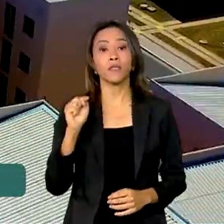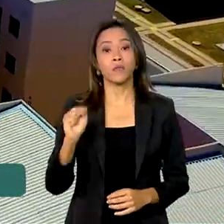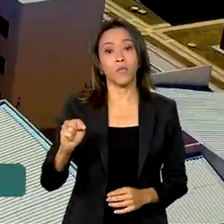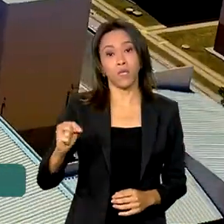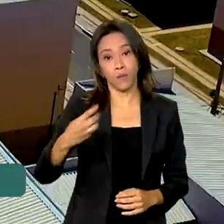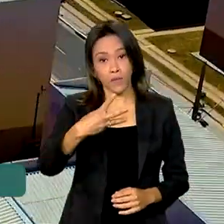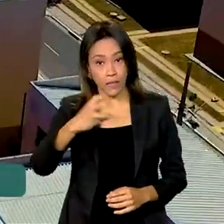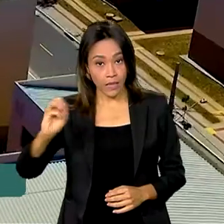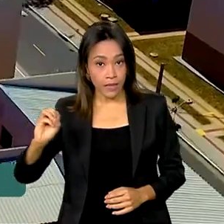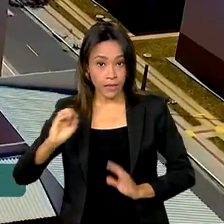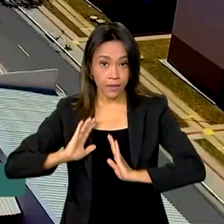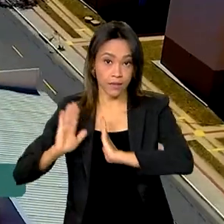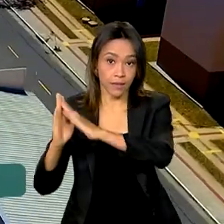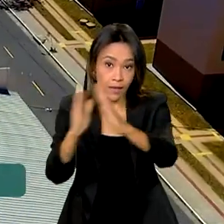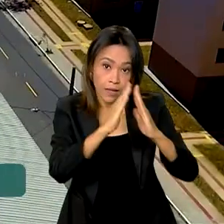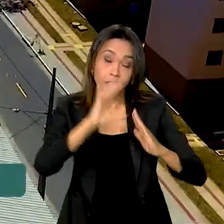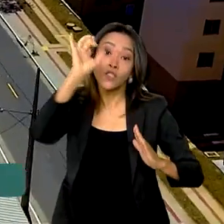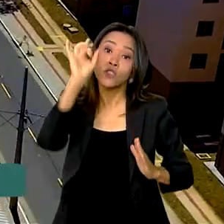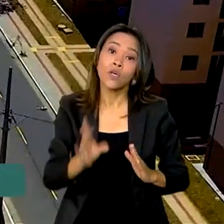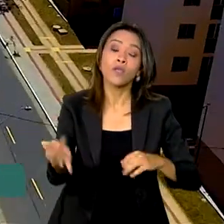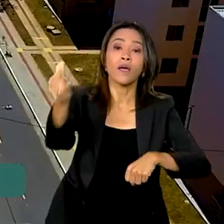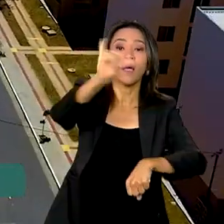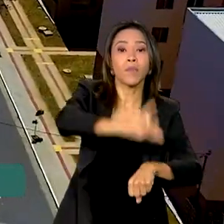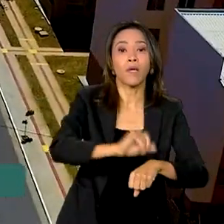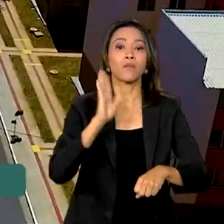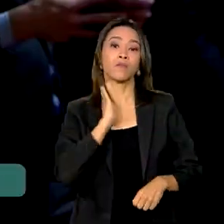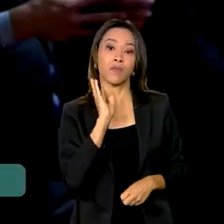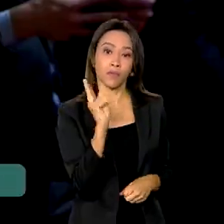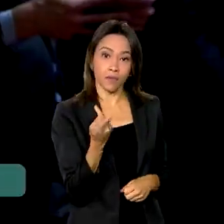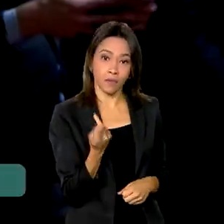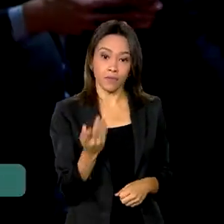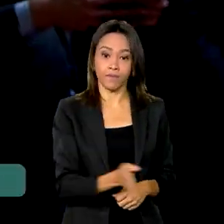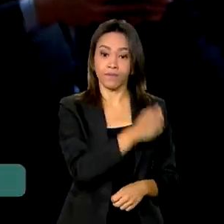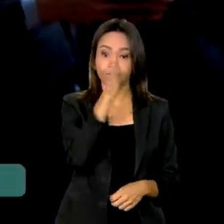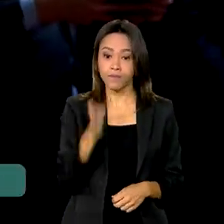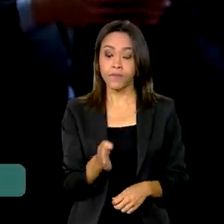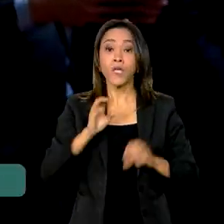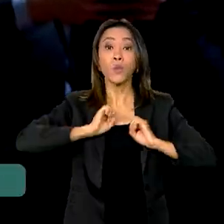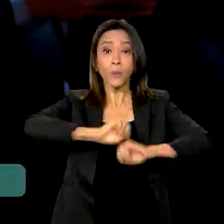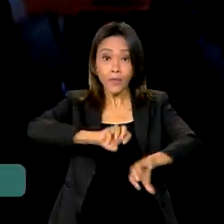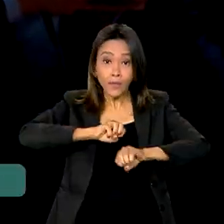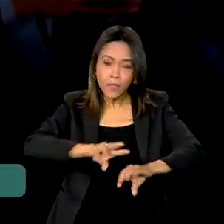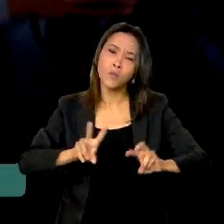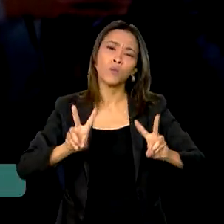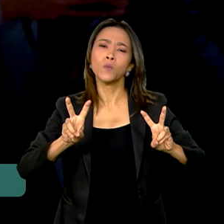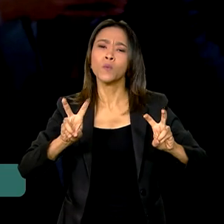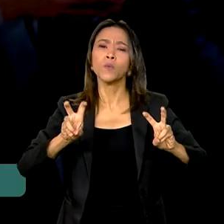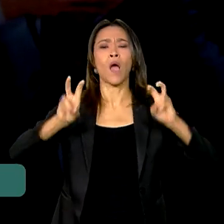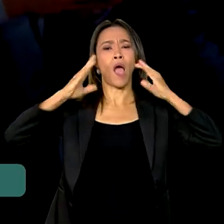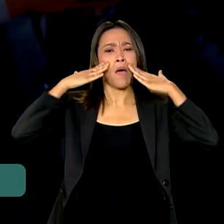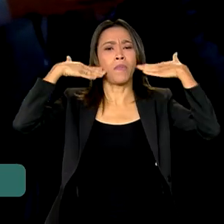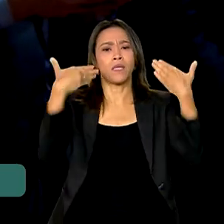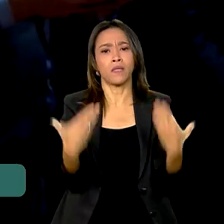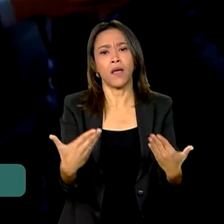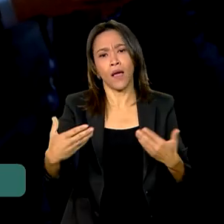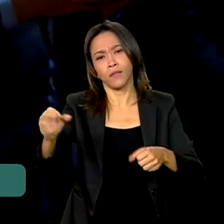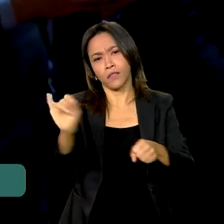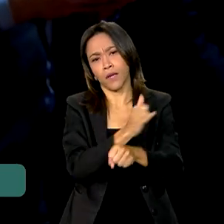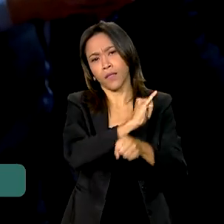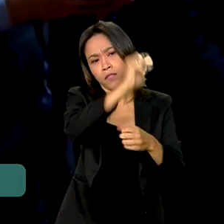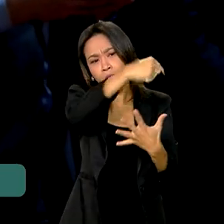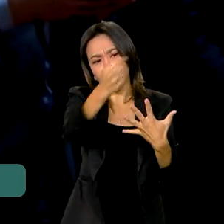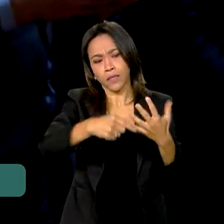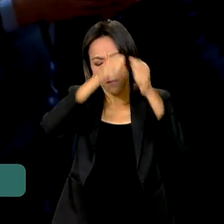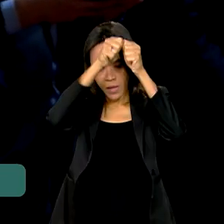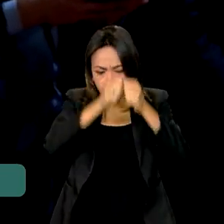3.300 habitações só na capital, Belo Horizonte. Na educação, foram apresentadas ações para a expansão